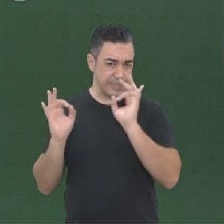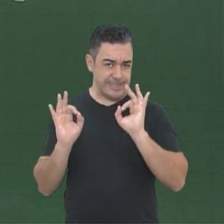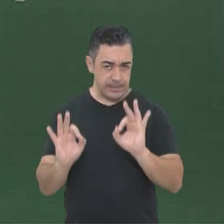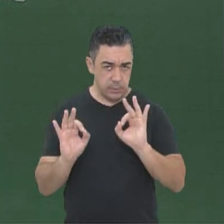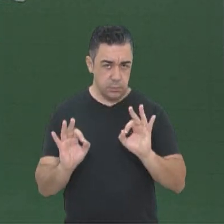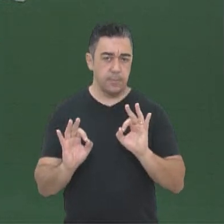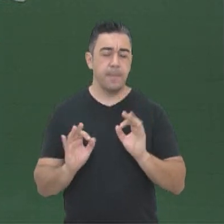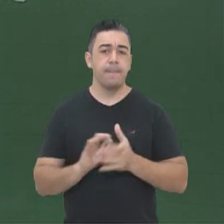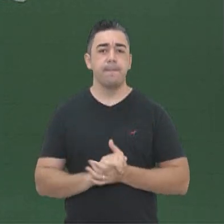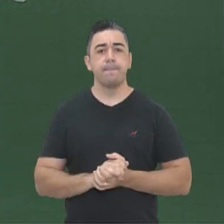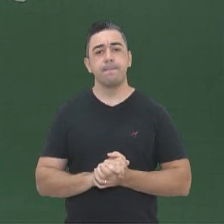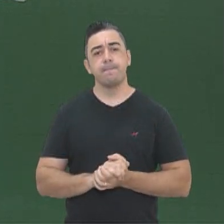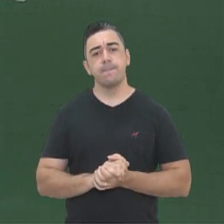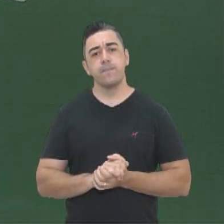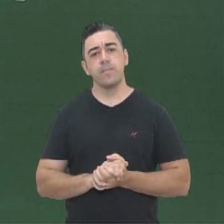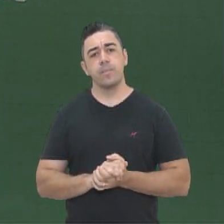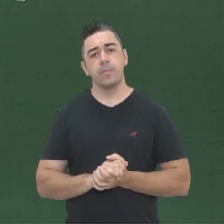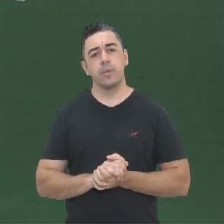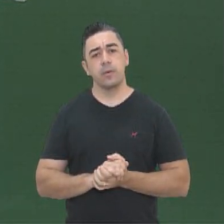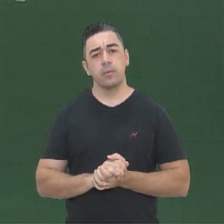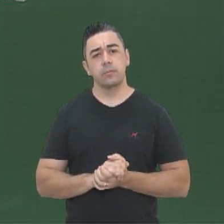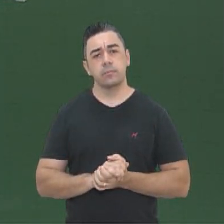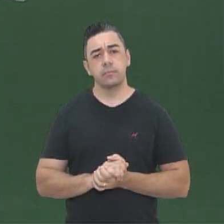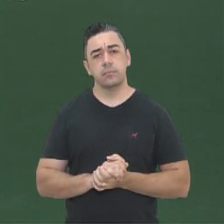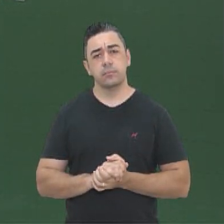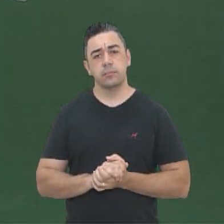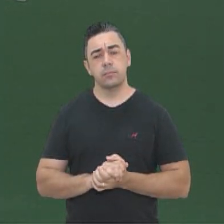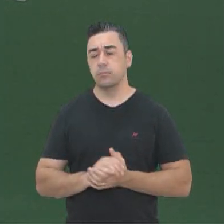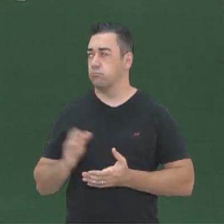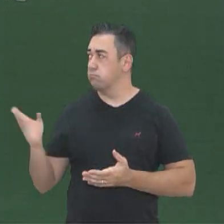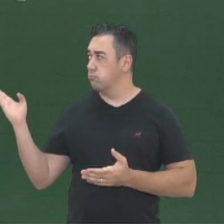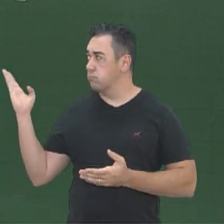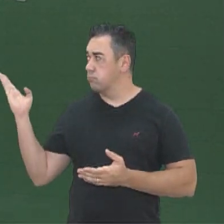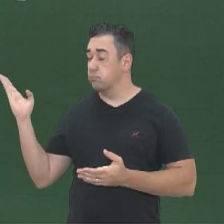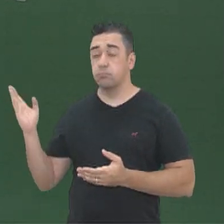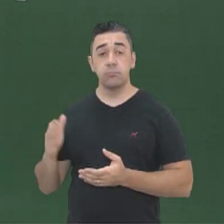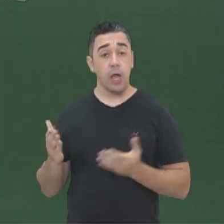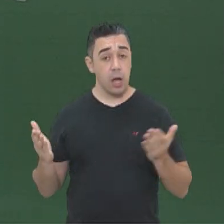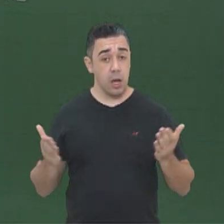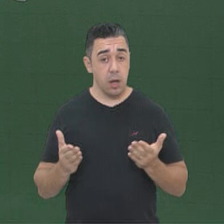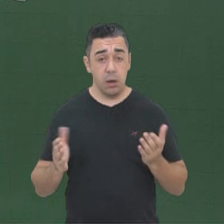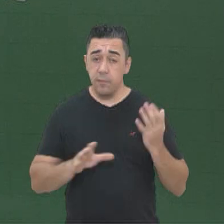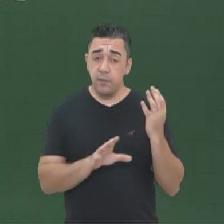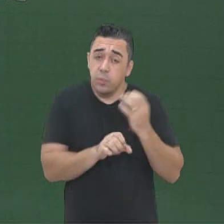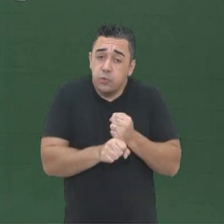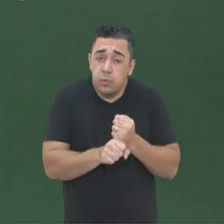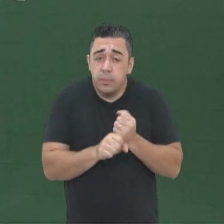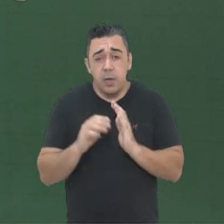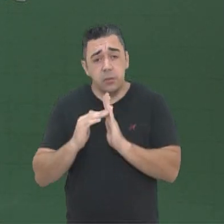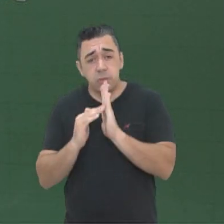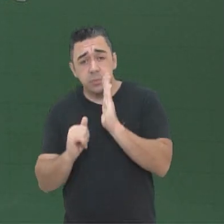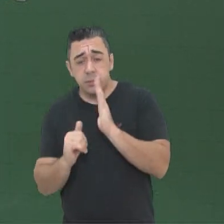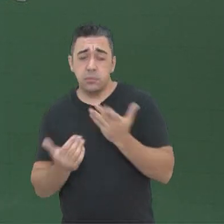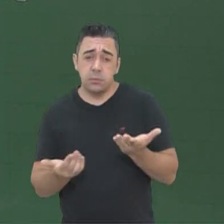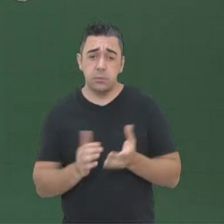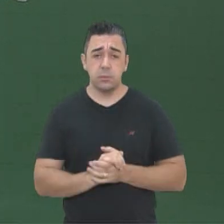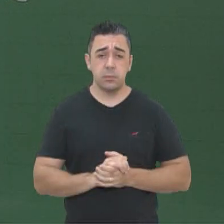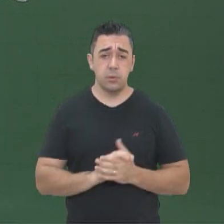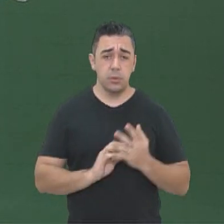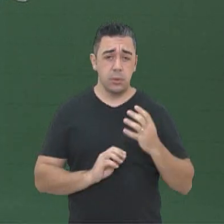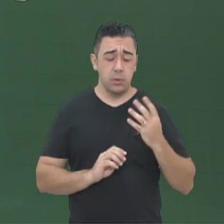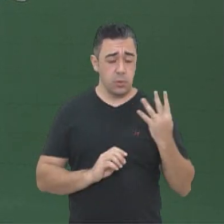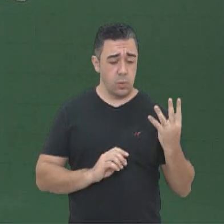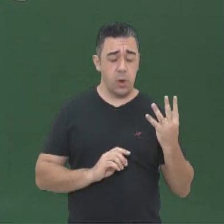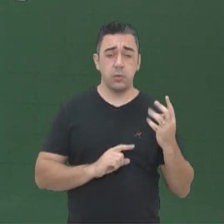4. 4 vezes 2, 8, raiz de 2. 5, raiz de 2, 2, raiz de 2. Agora, vamos somar e subtrair. 4